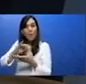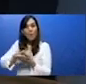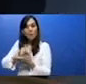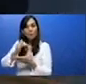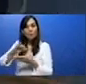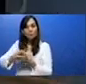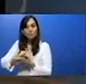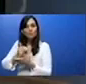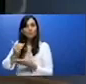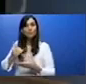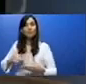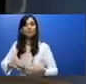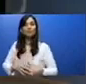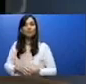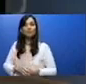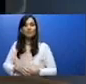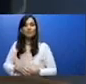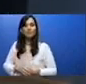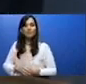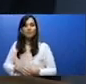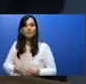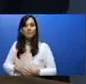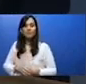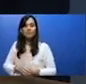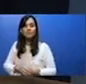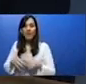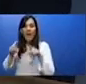Sabão, vai ão.